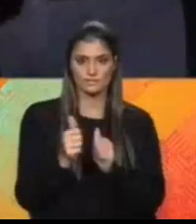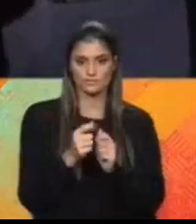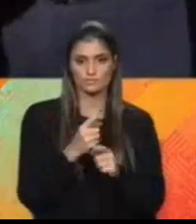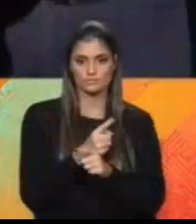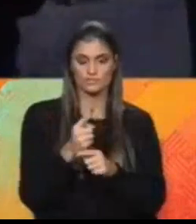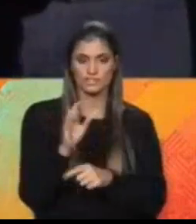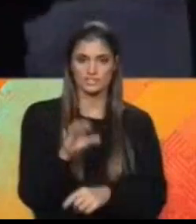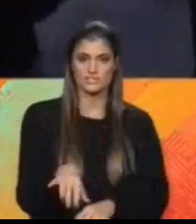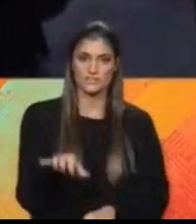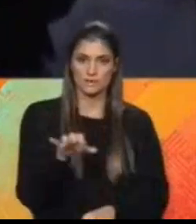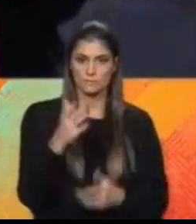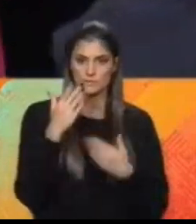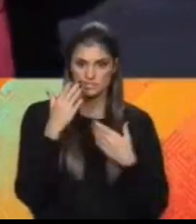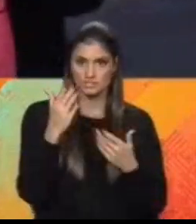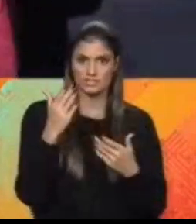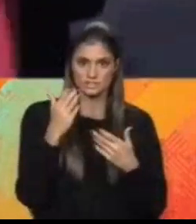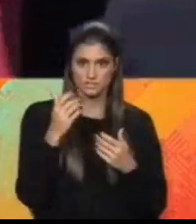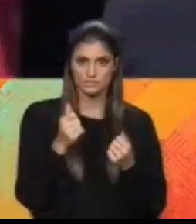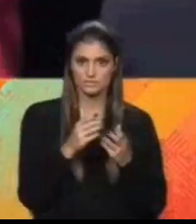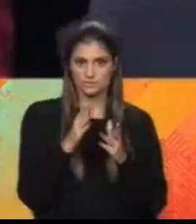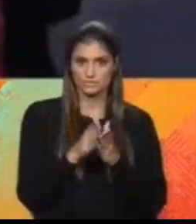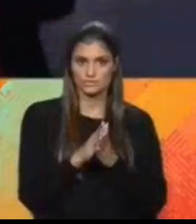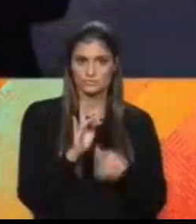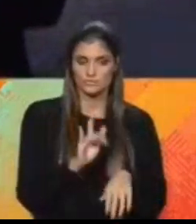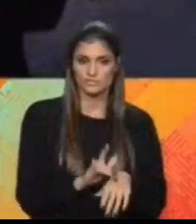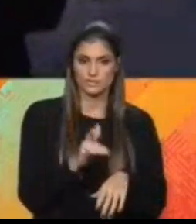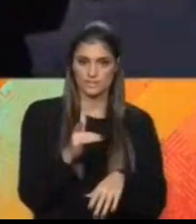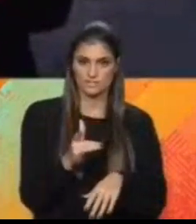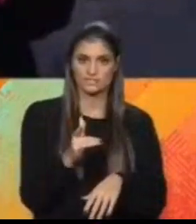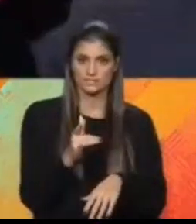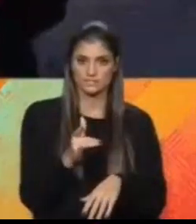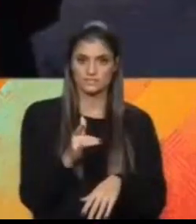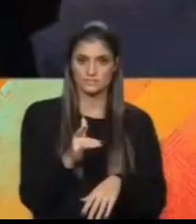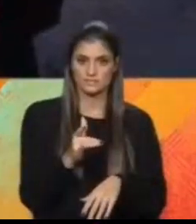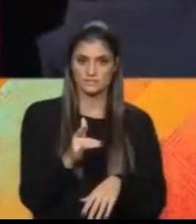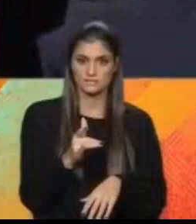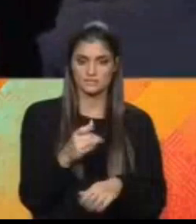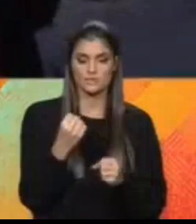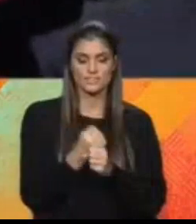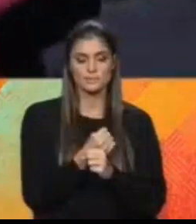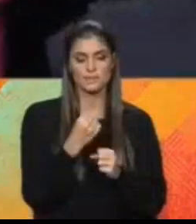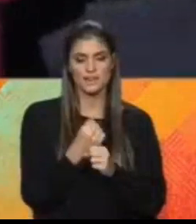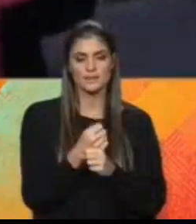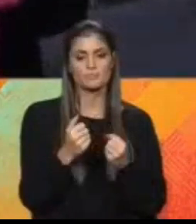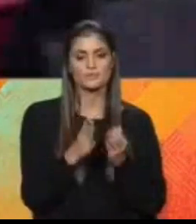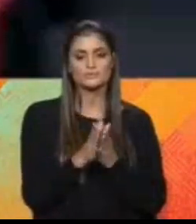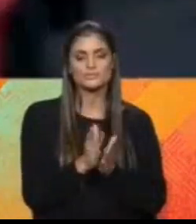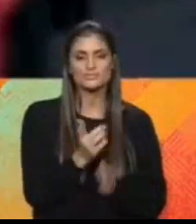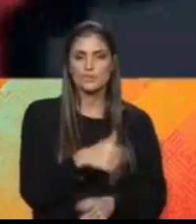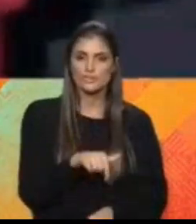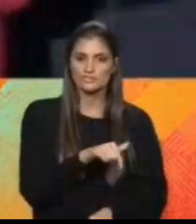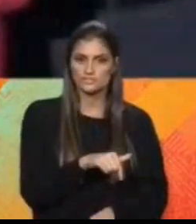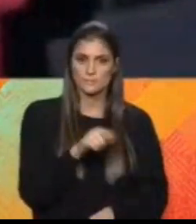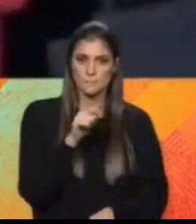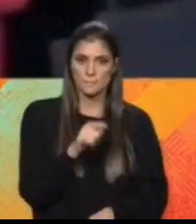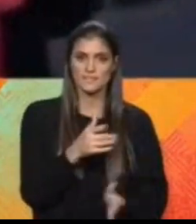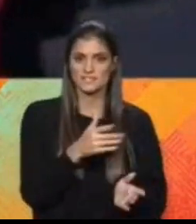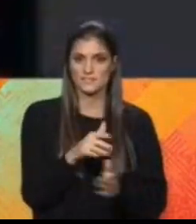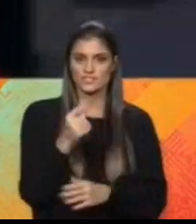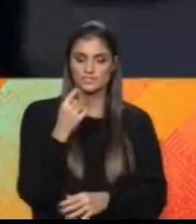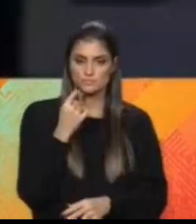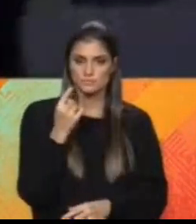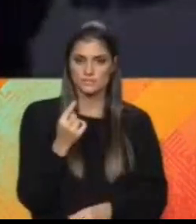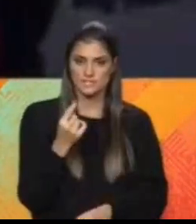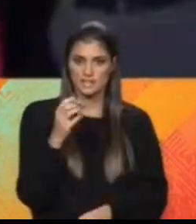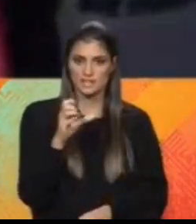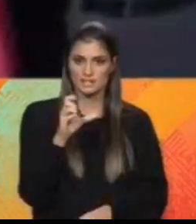desta forma a homenagear todos os profissionais que de alguma forma estão a trabalhar para todos nós durante esta época tão especial.